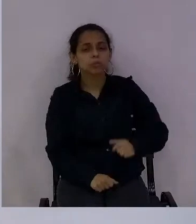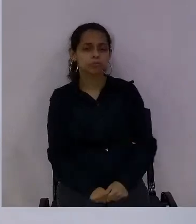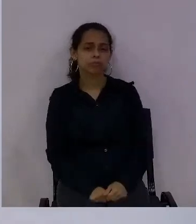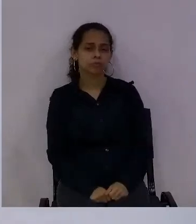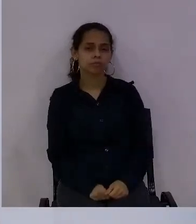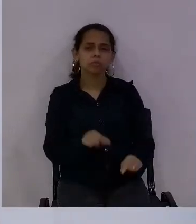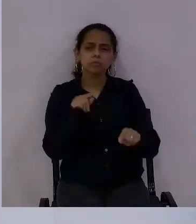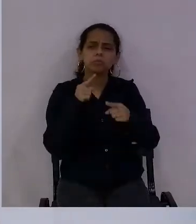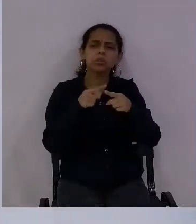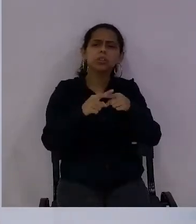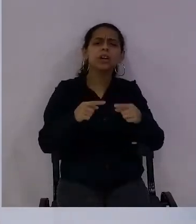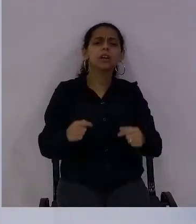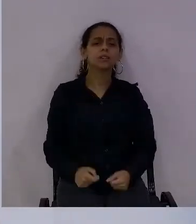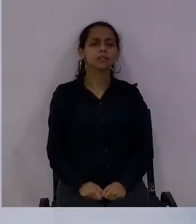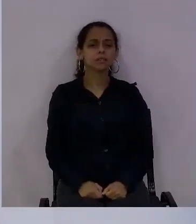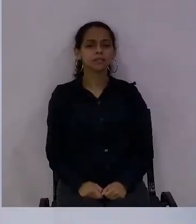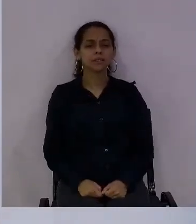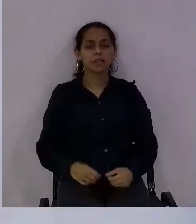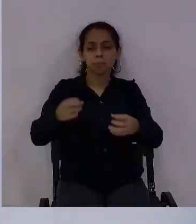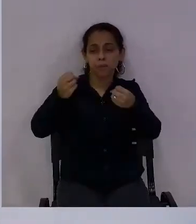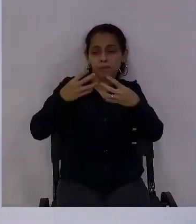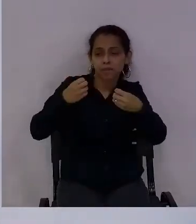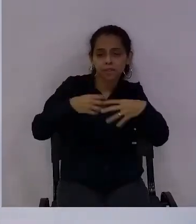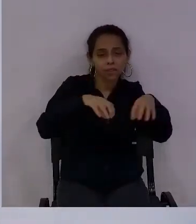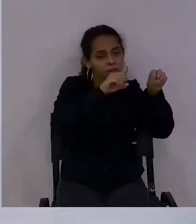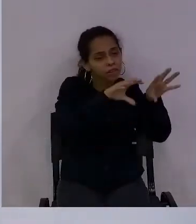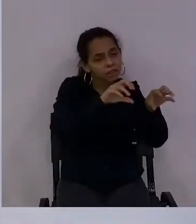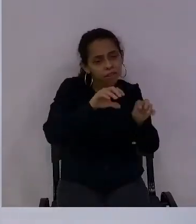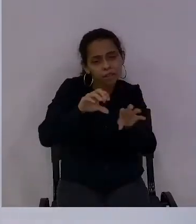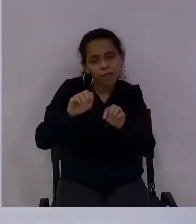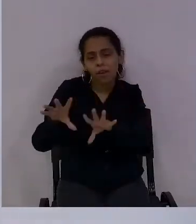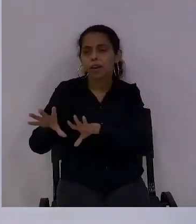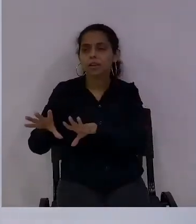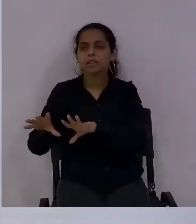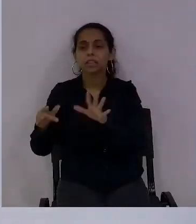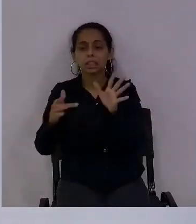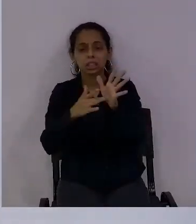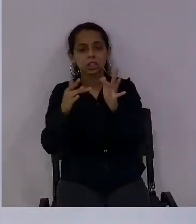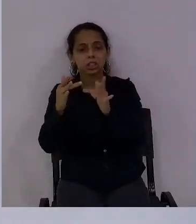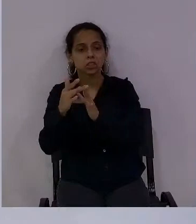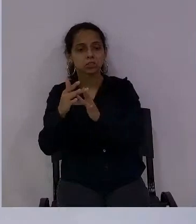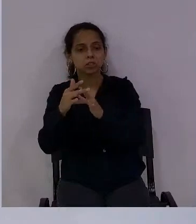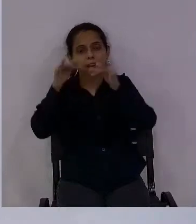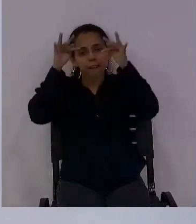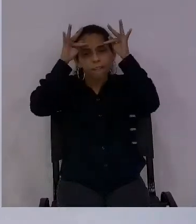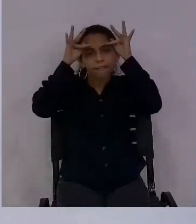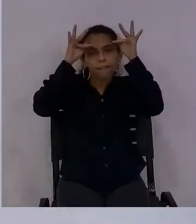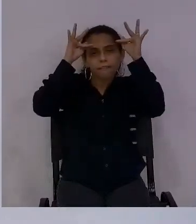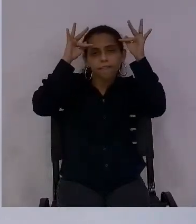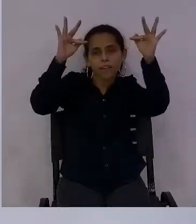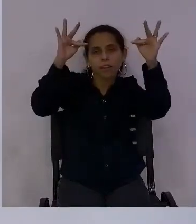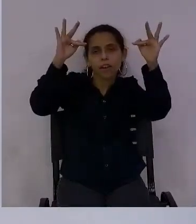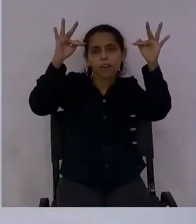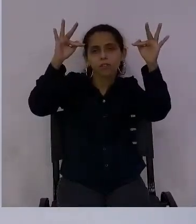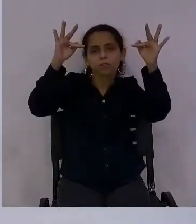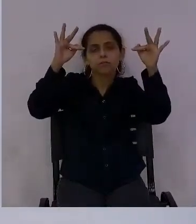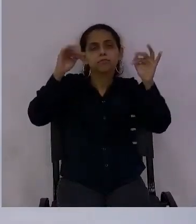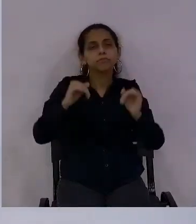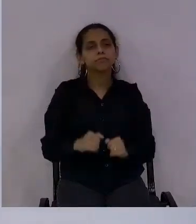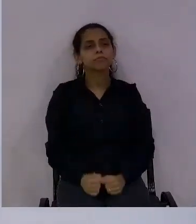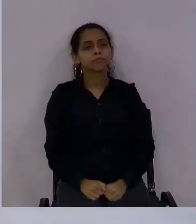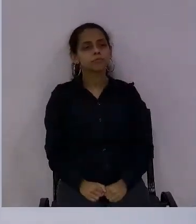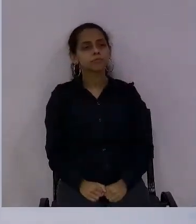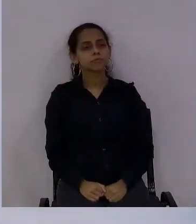de Deus, para nos ensinar sobre a sua legitimidade. Ele é o homem que pode nos